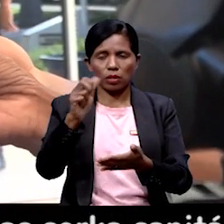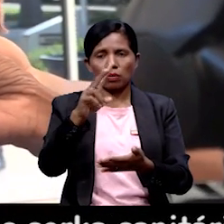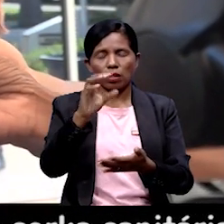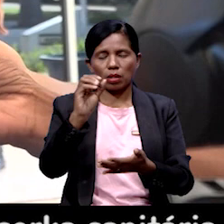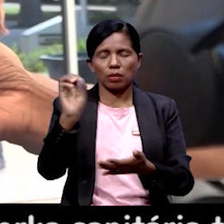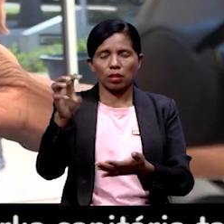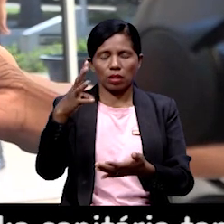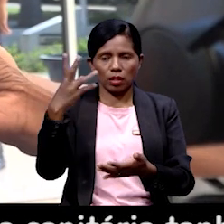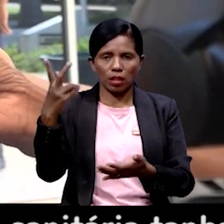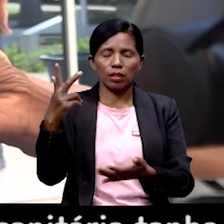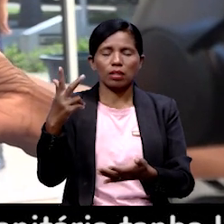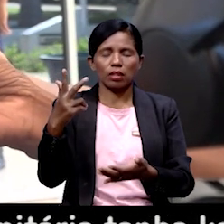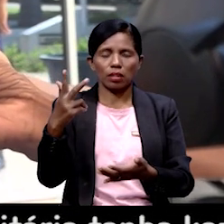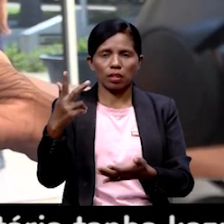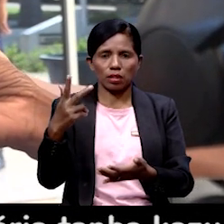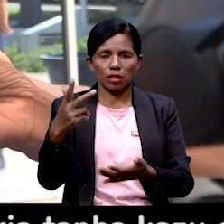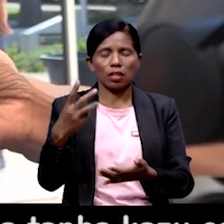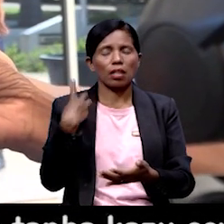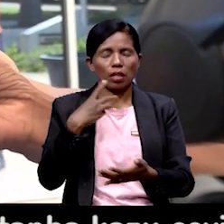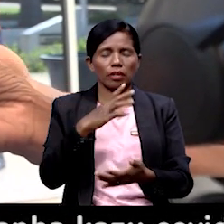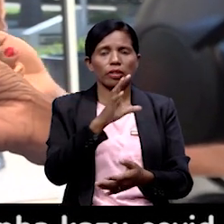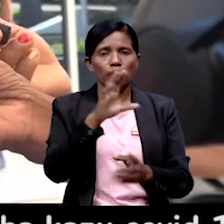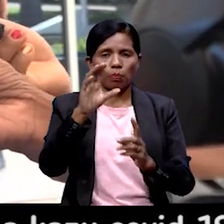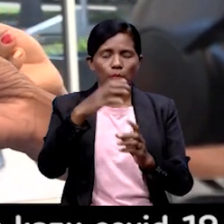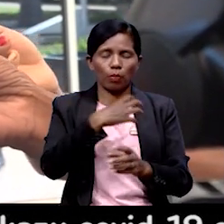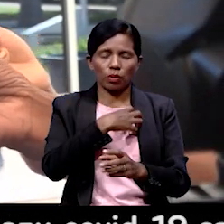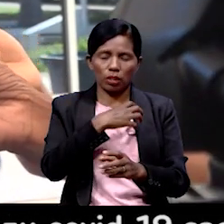2010-2013 e komando hano yang katak persija